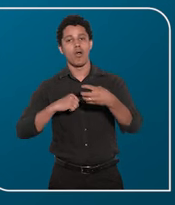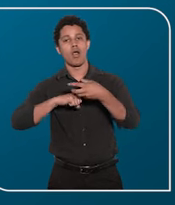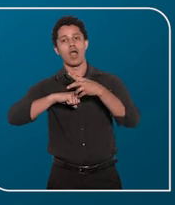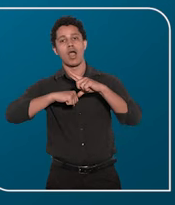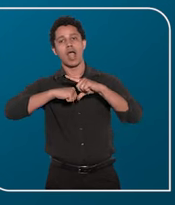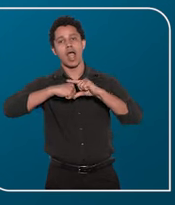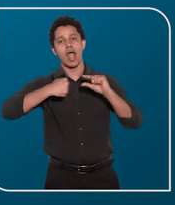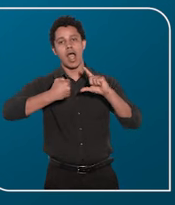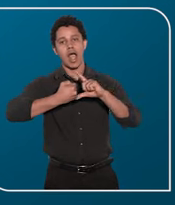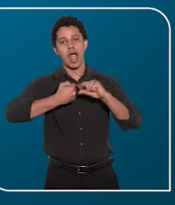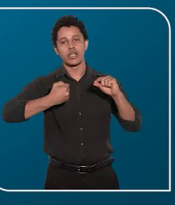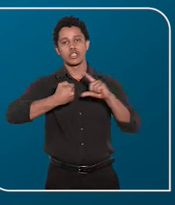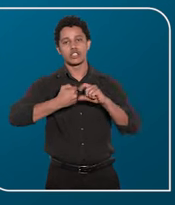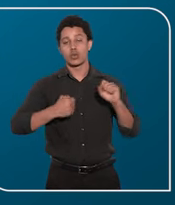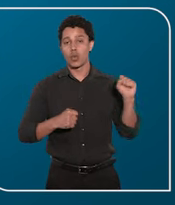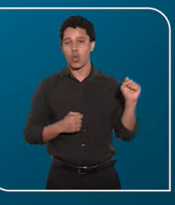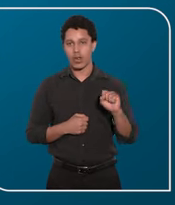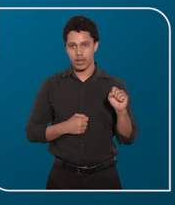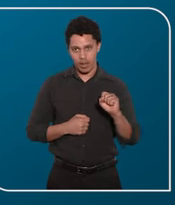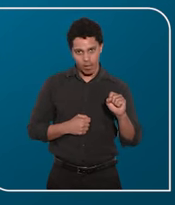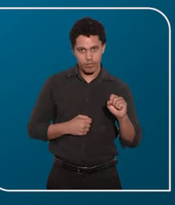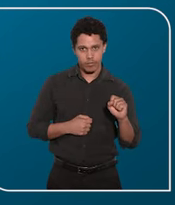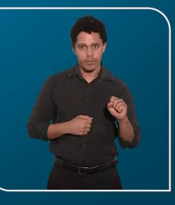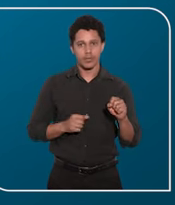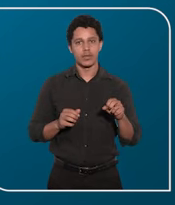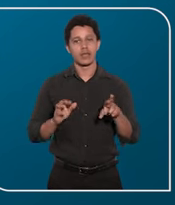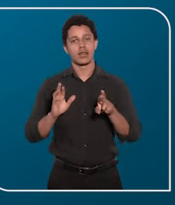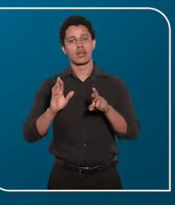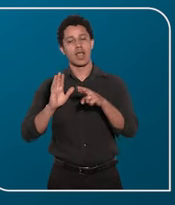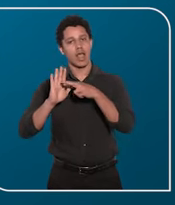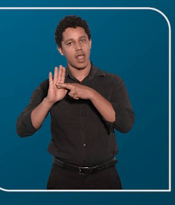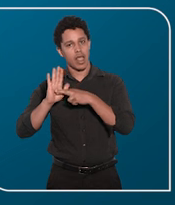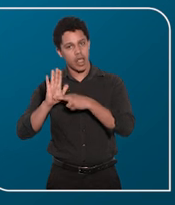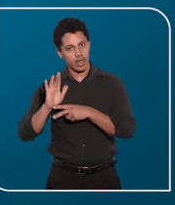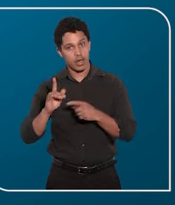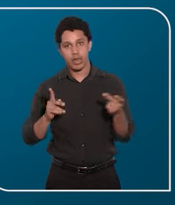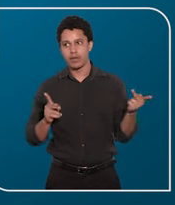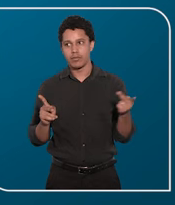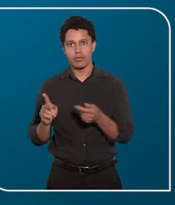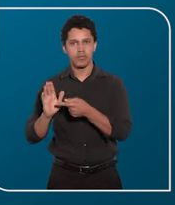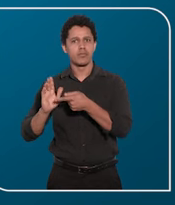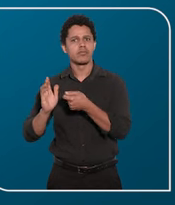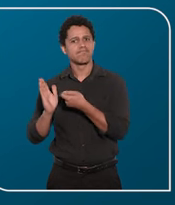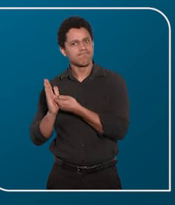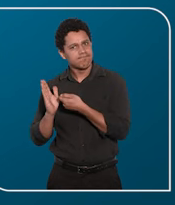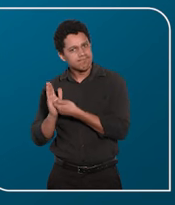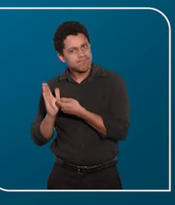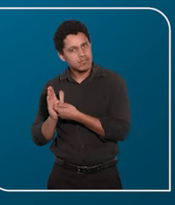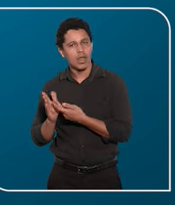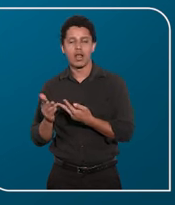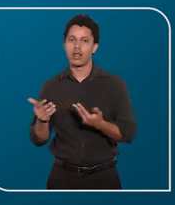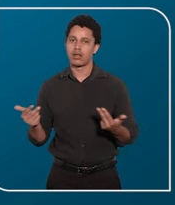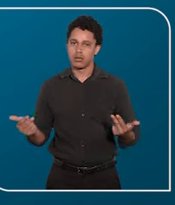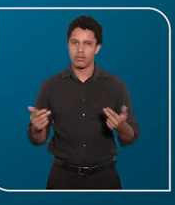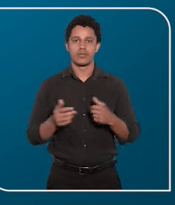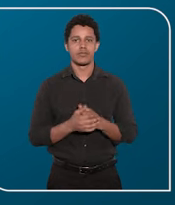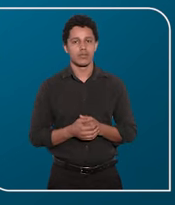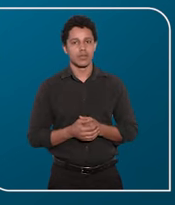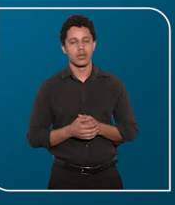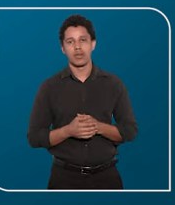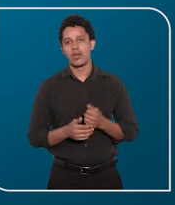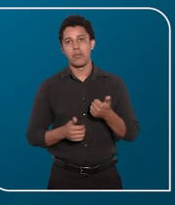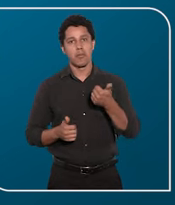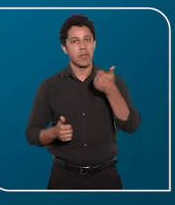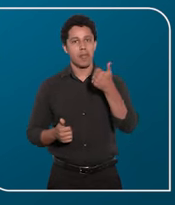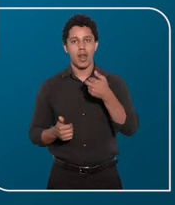Estatuto, ele traz essas exigências ou esses requisitos, né? Como o Guilherme colocou, o primeiro dos